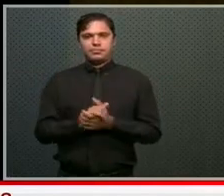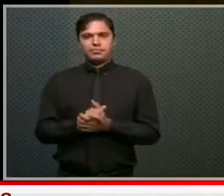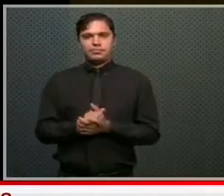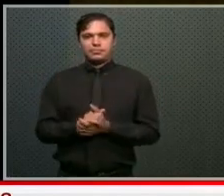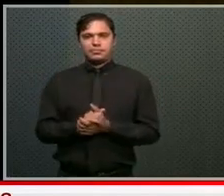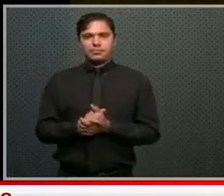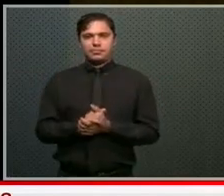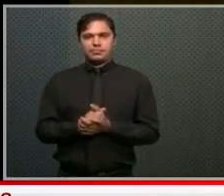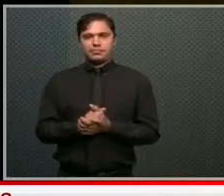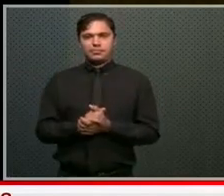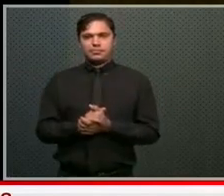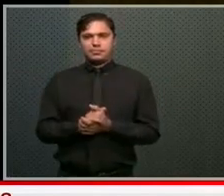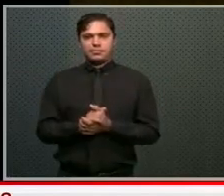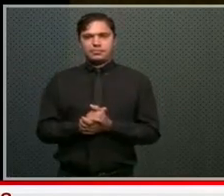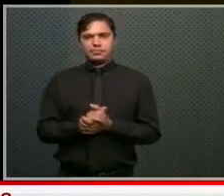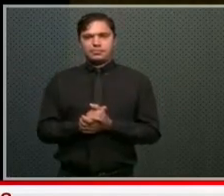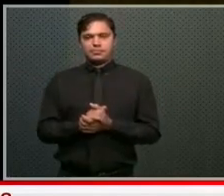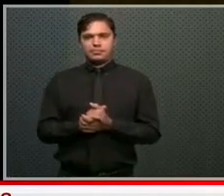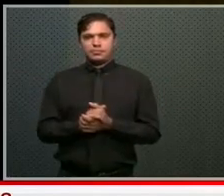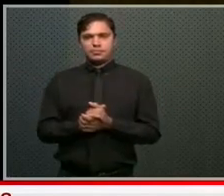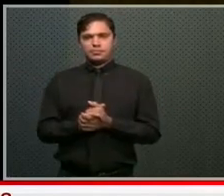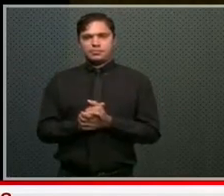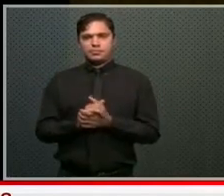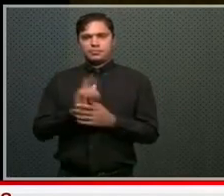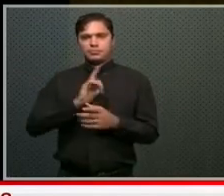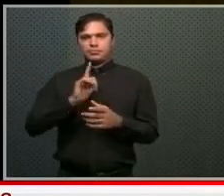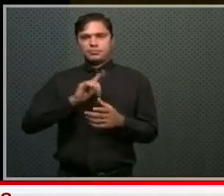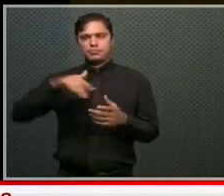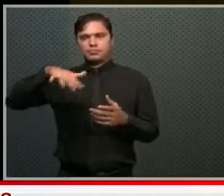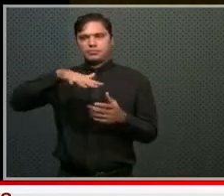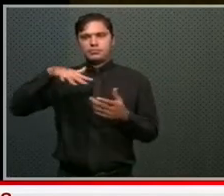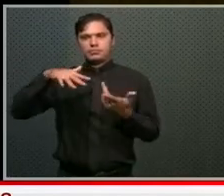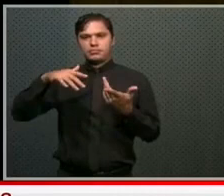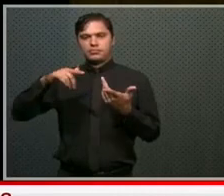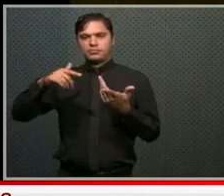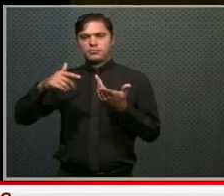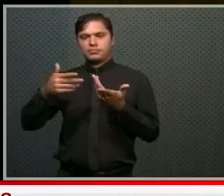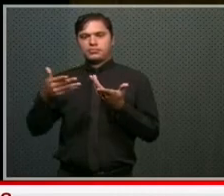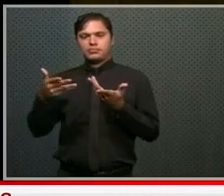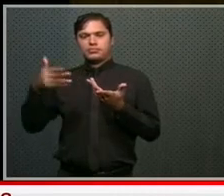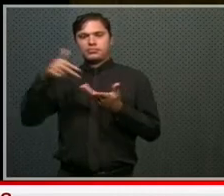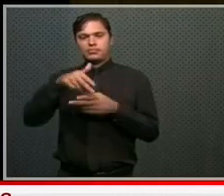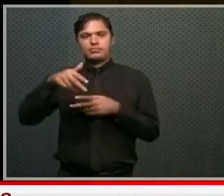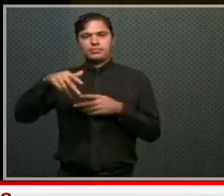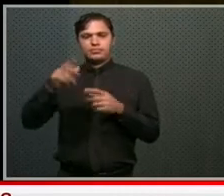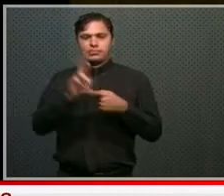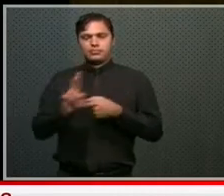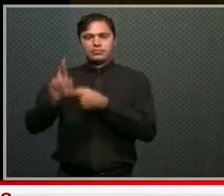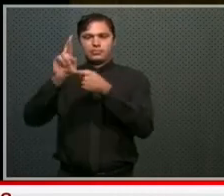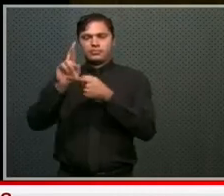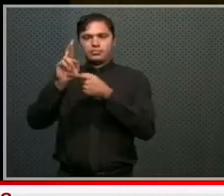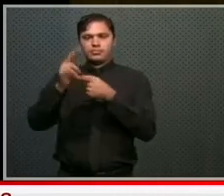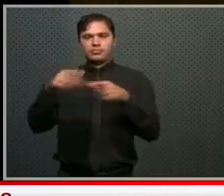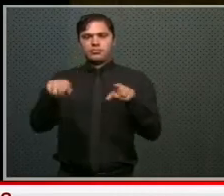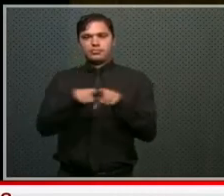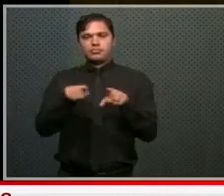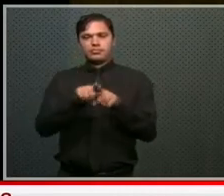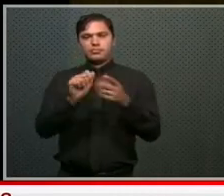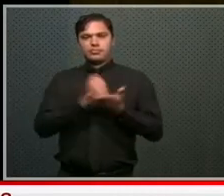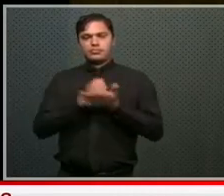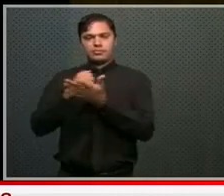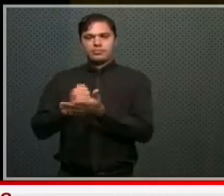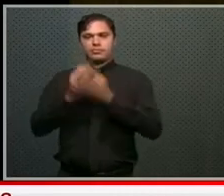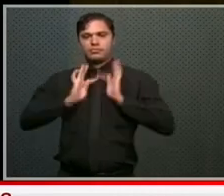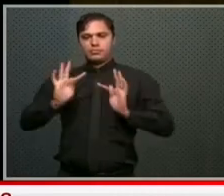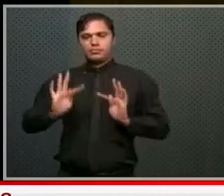dizer da gratidão né de nós aqui representando assistência técnica pública